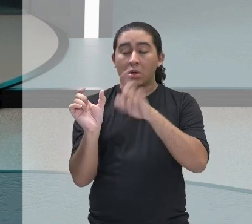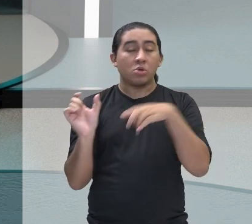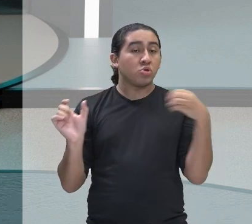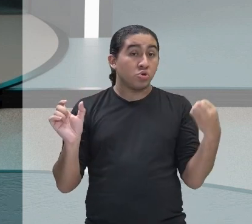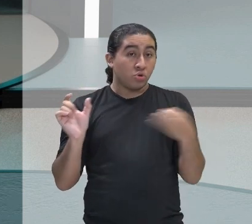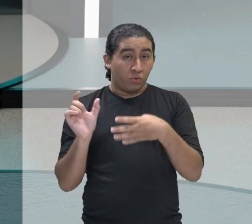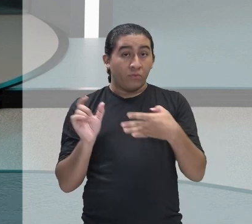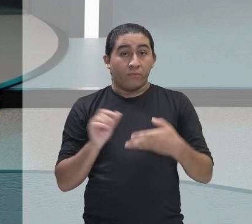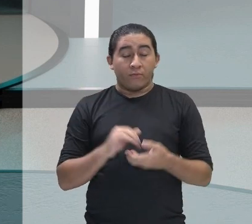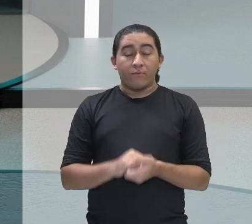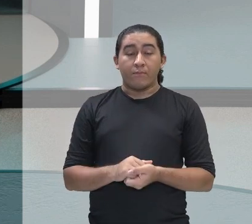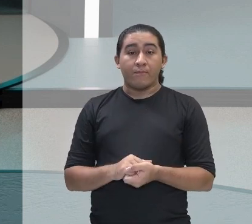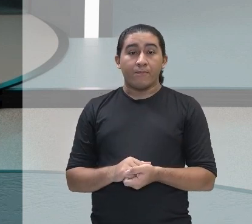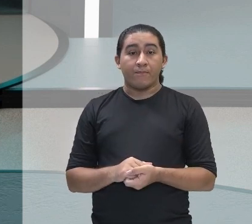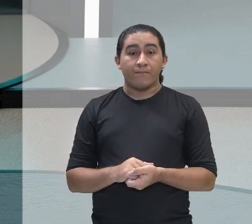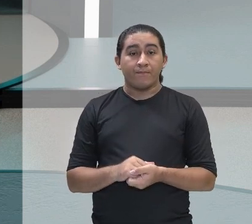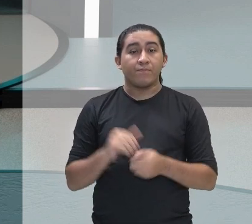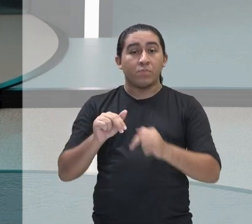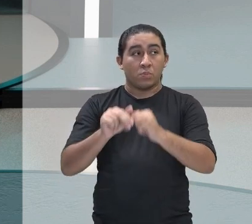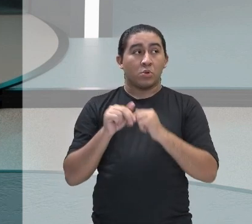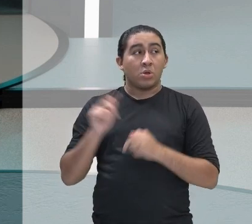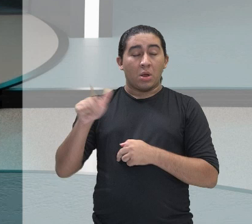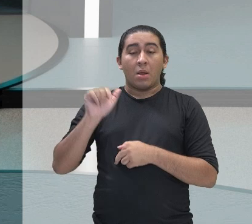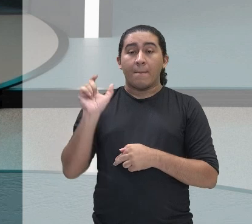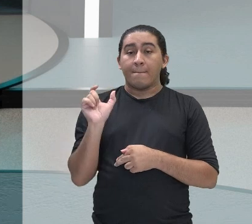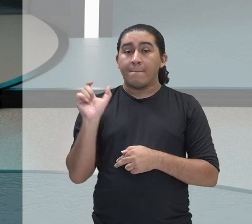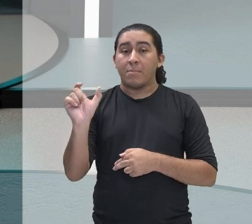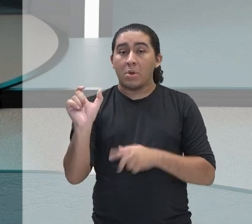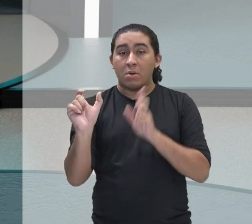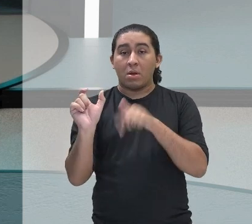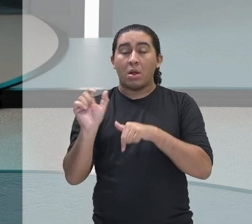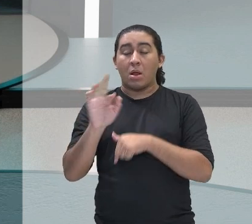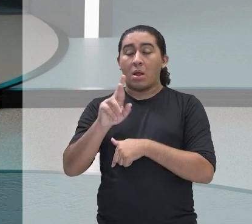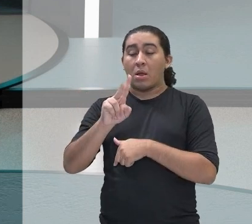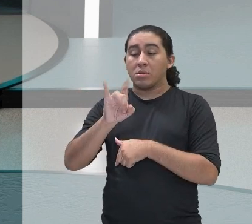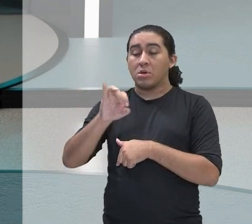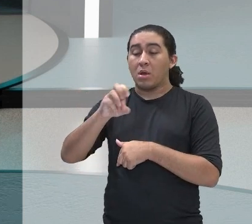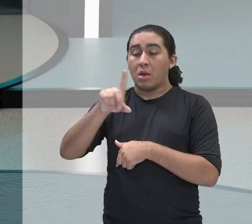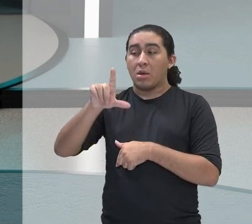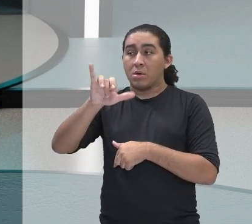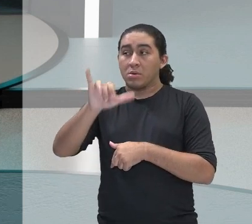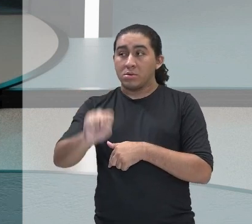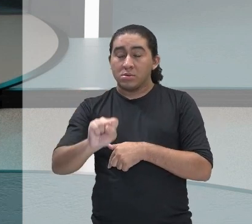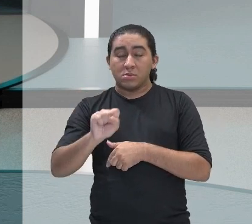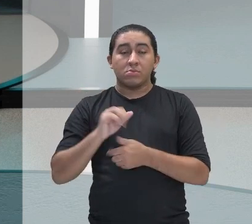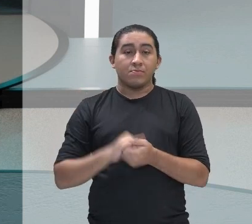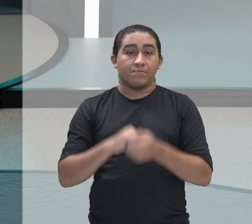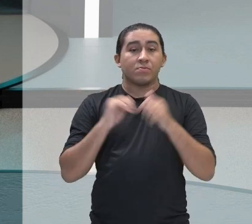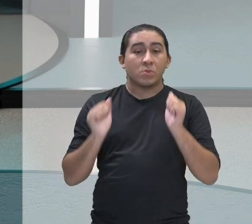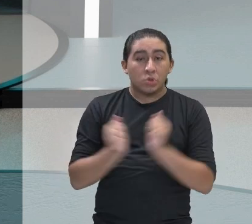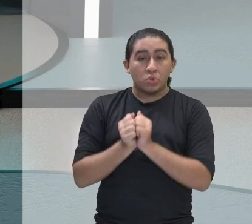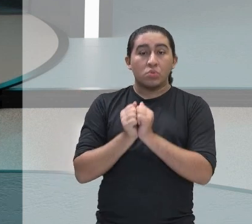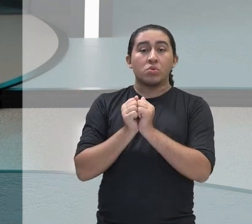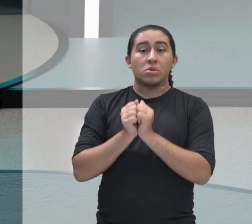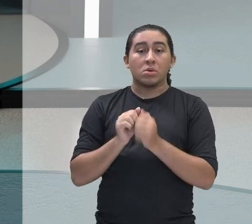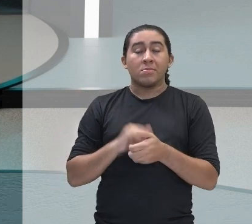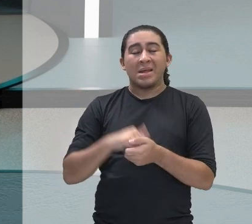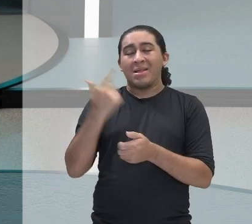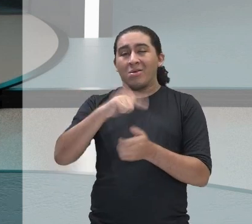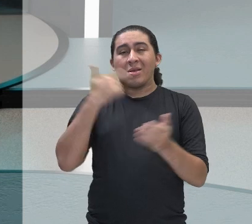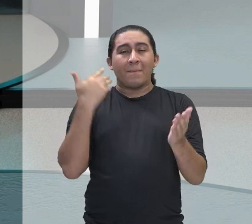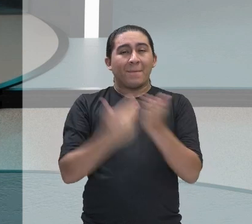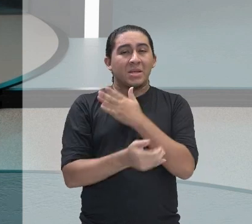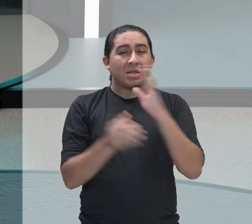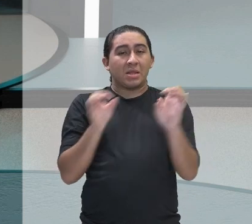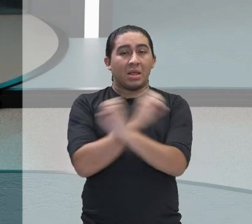novo sentido. Então, as palavras que são os radicais se juntam sem perda de nenhum dos